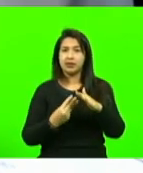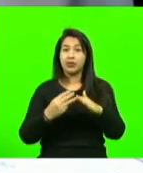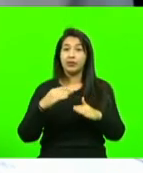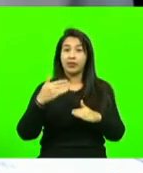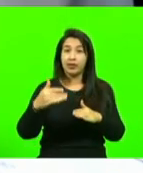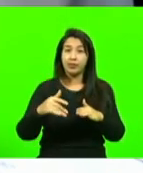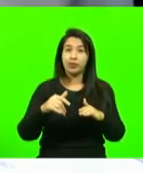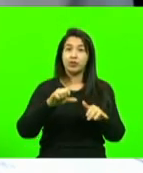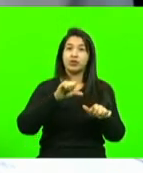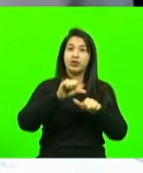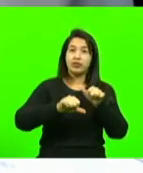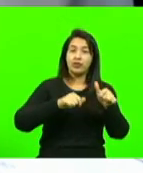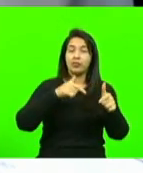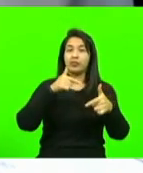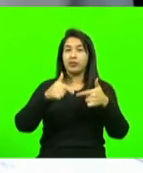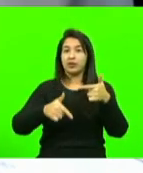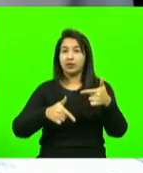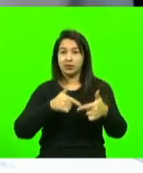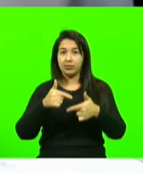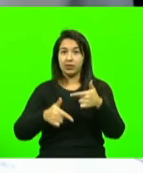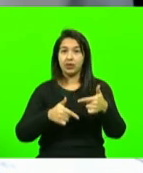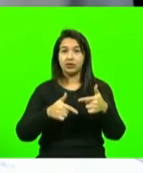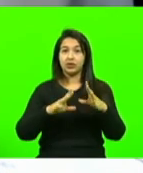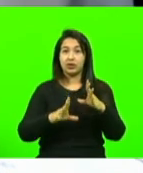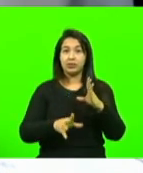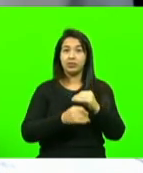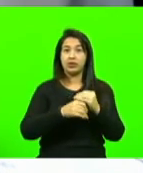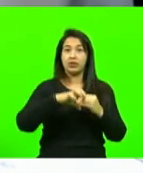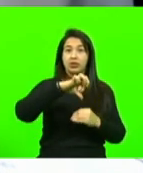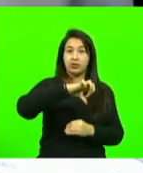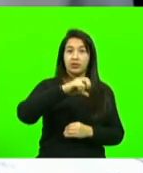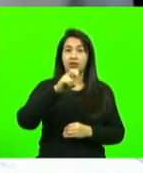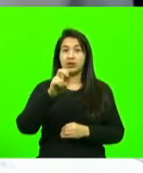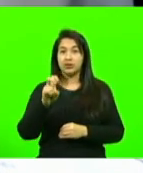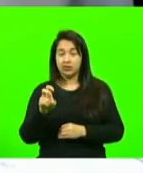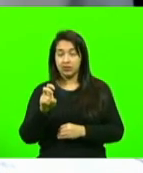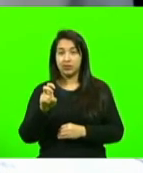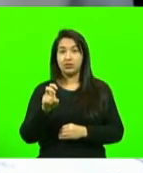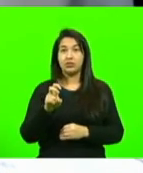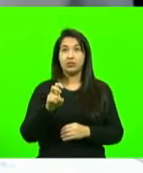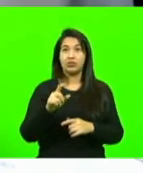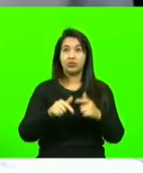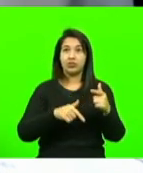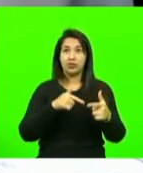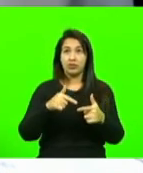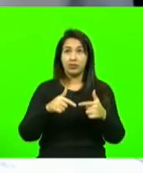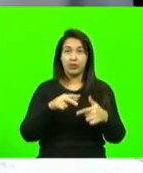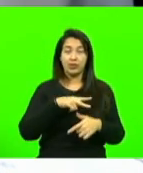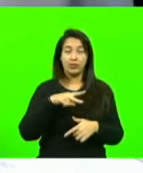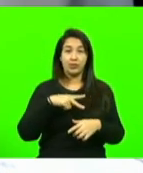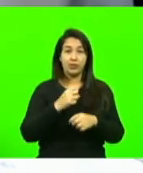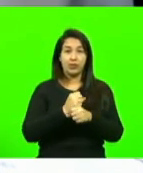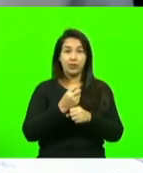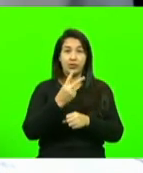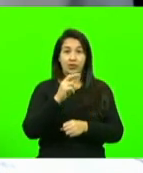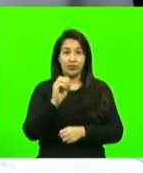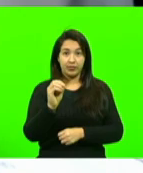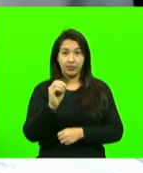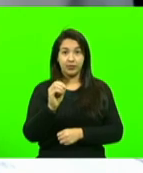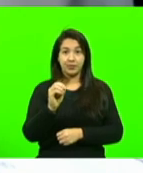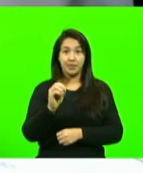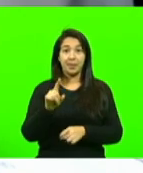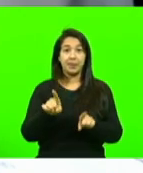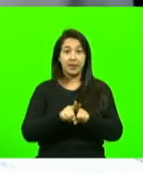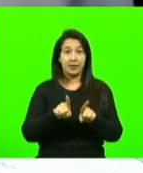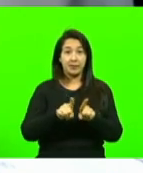reforma trabalhista passou pela Emenda 95 que estrangulou os investimentos no serviço público por 20 anos né E também pela